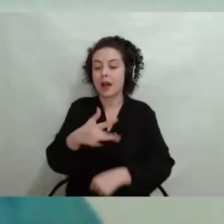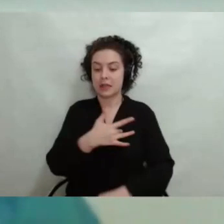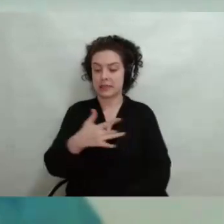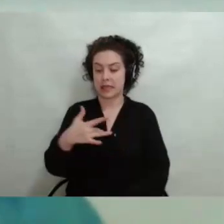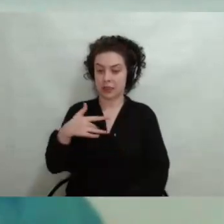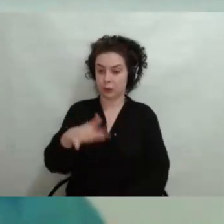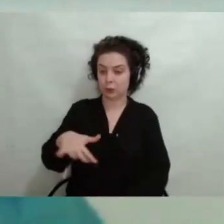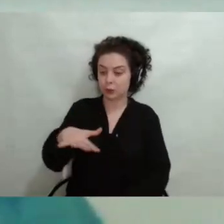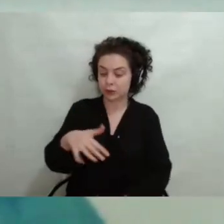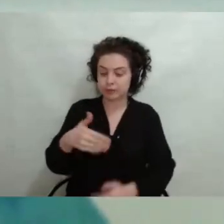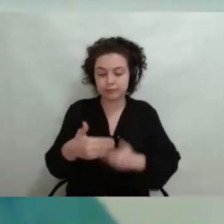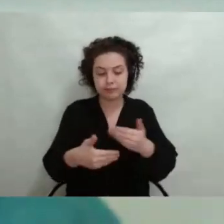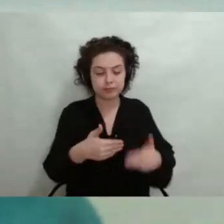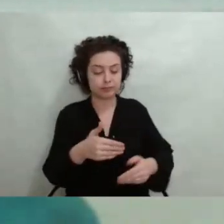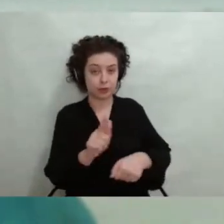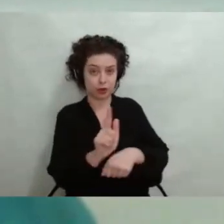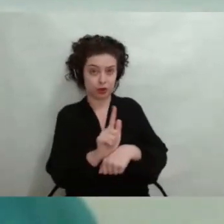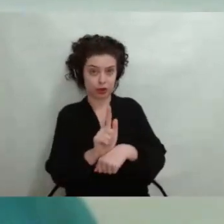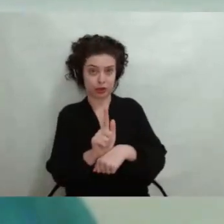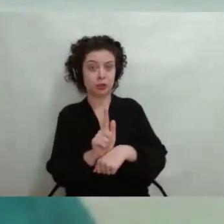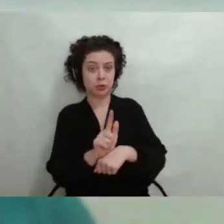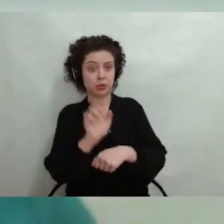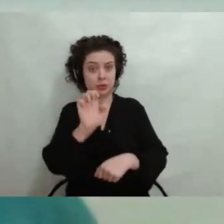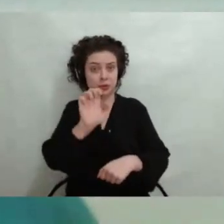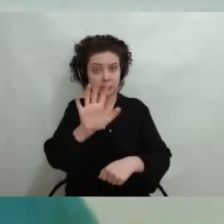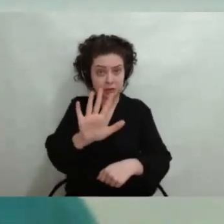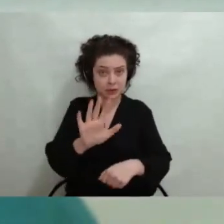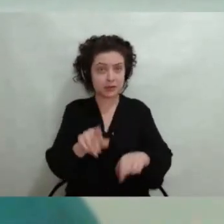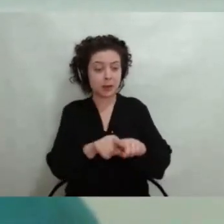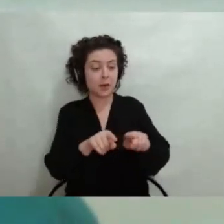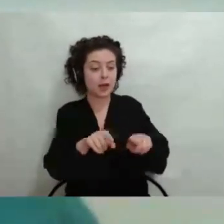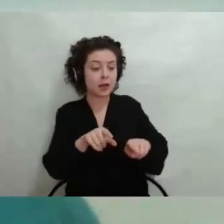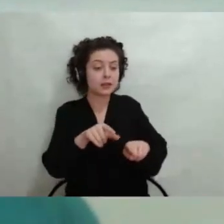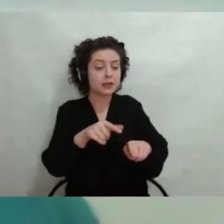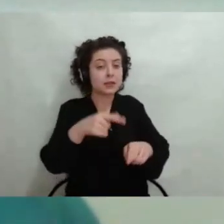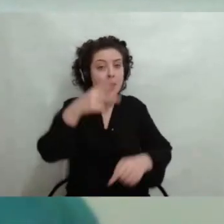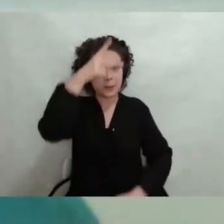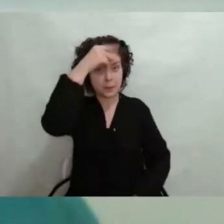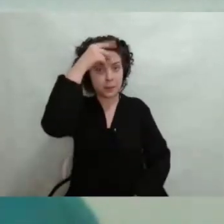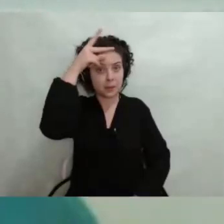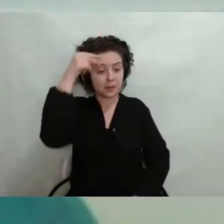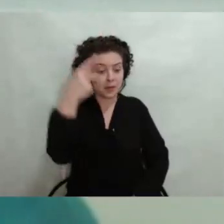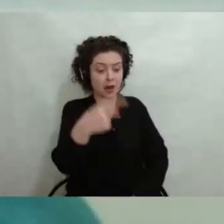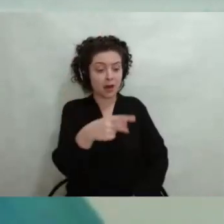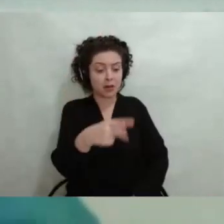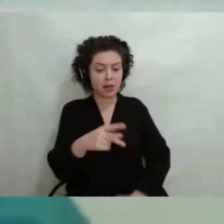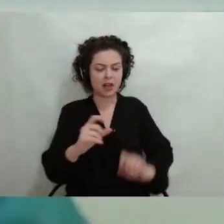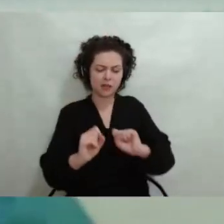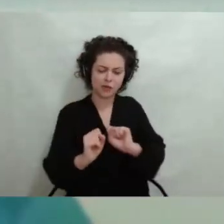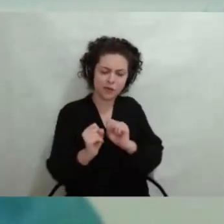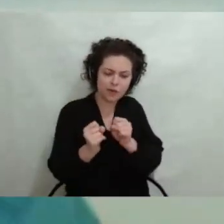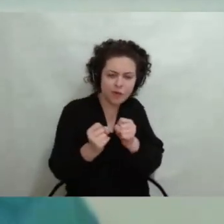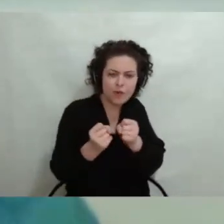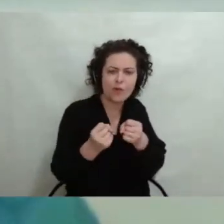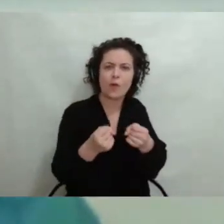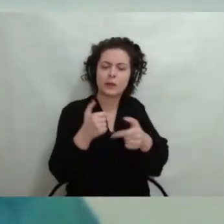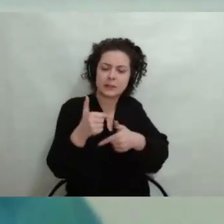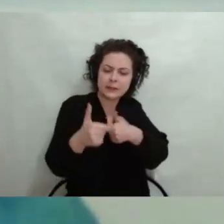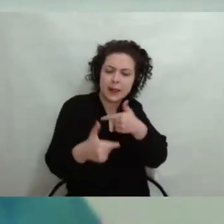em gestores estaduais e municipais, um esforço muito grande para